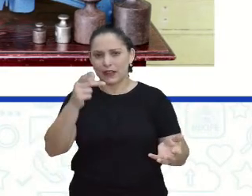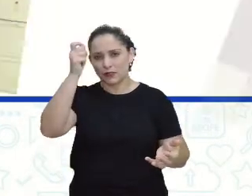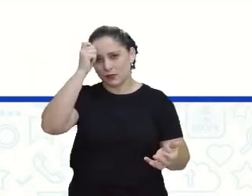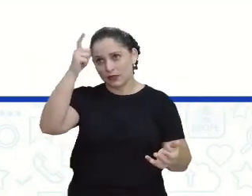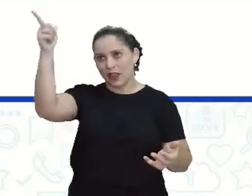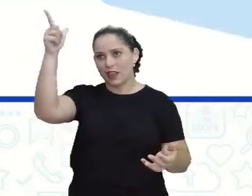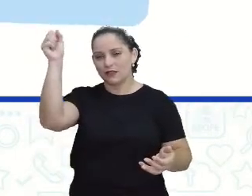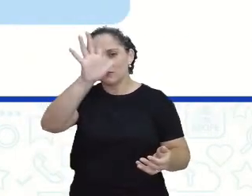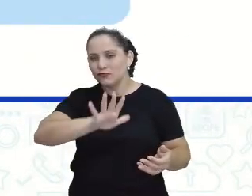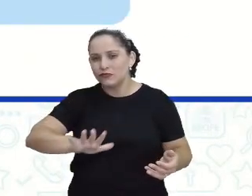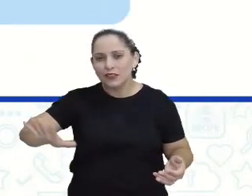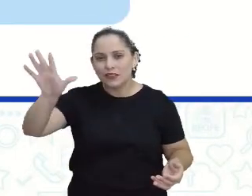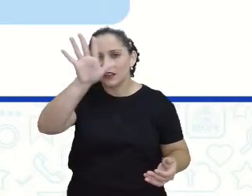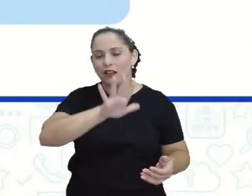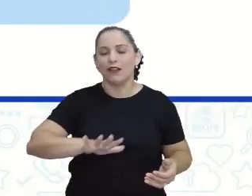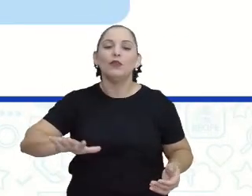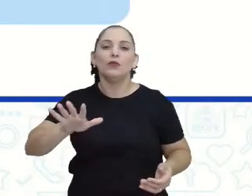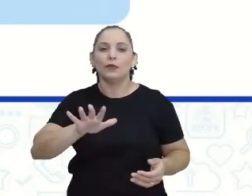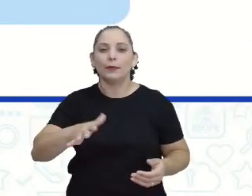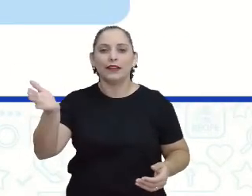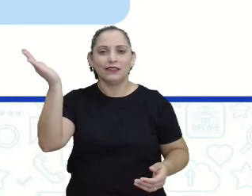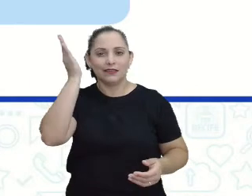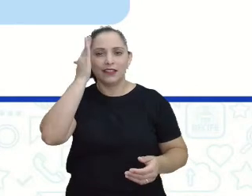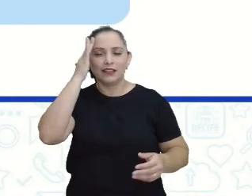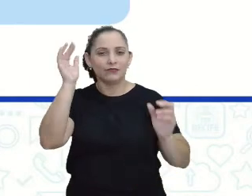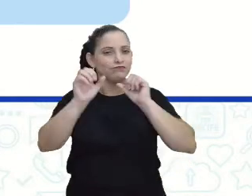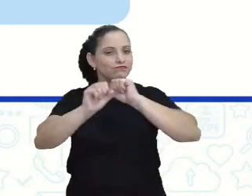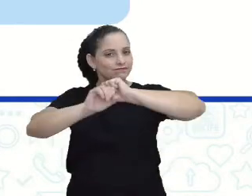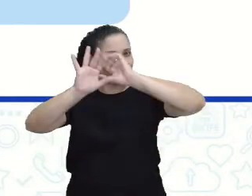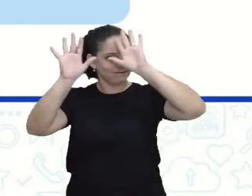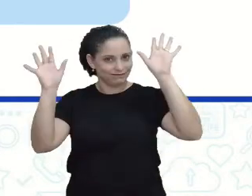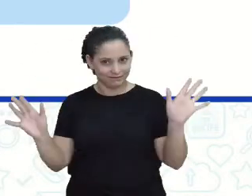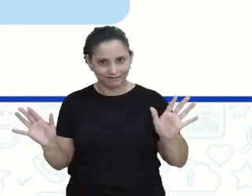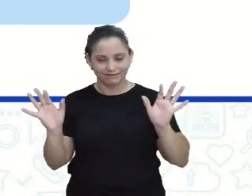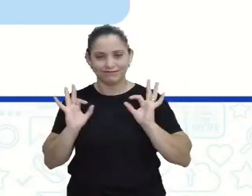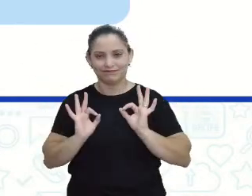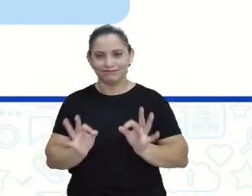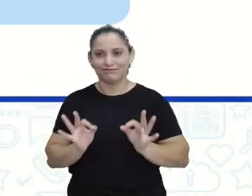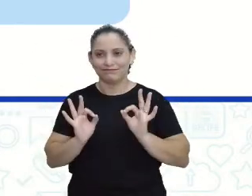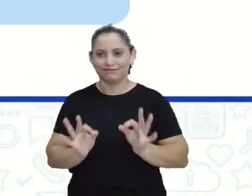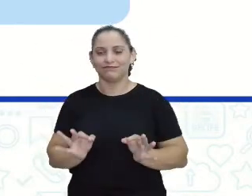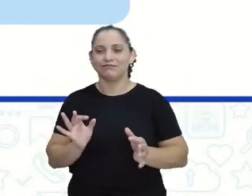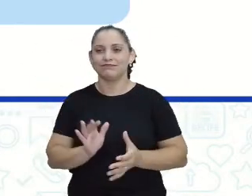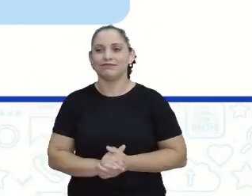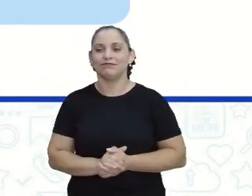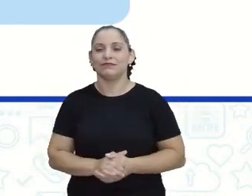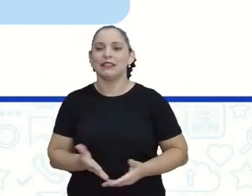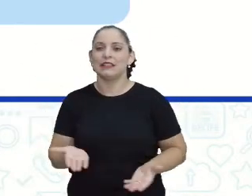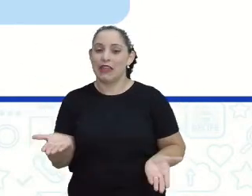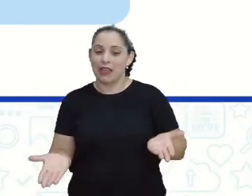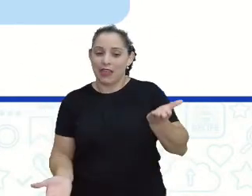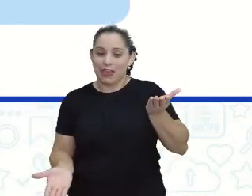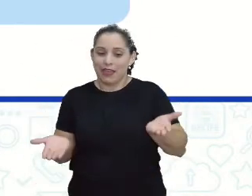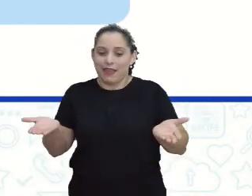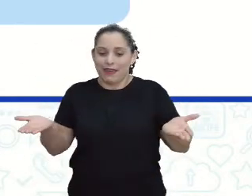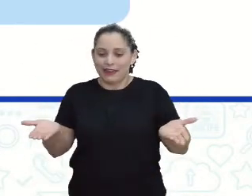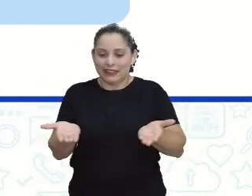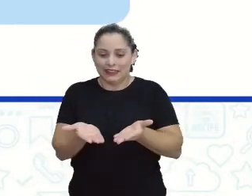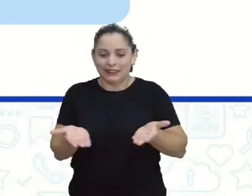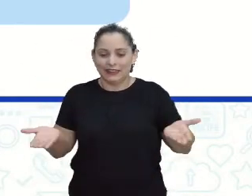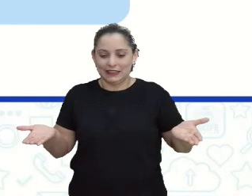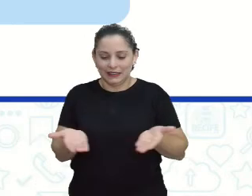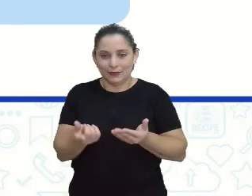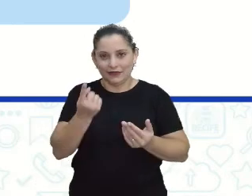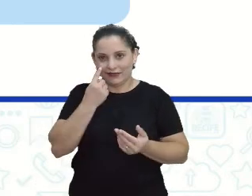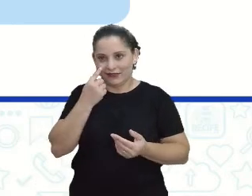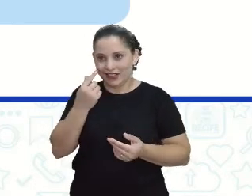gente resolver, para a gente compreender o que é uma equação, tá certo? Então, esse equilíbrio está representado nessa imagem